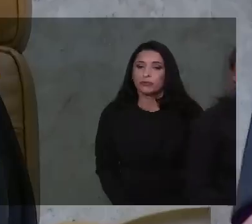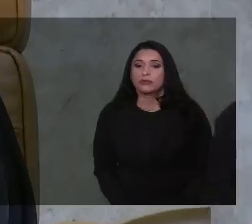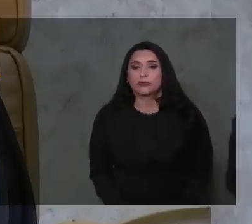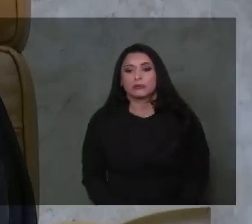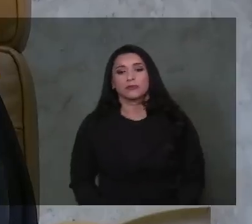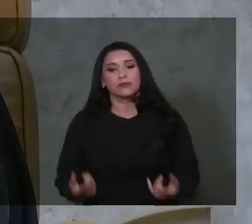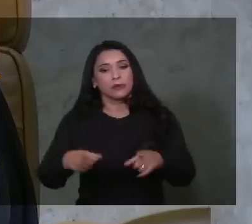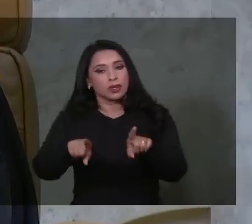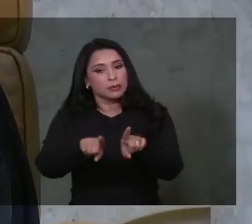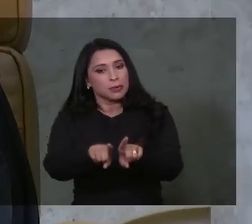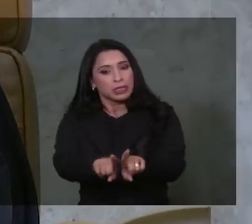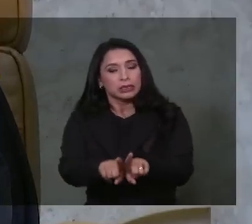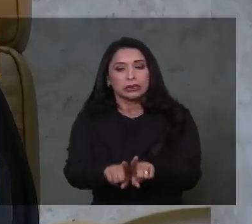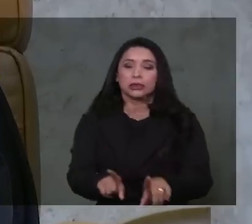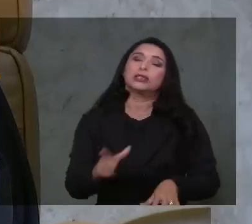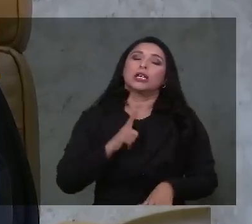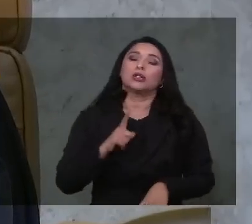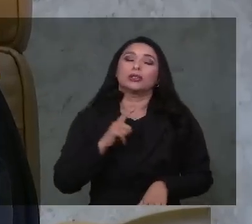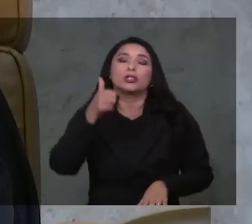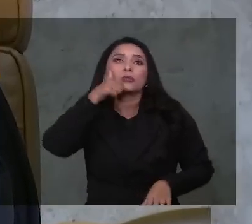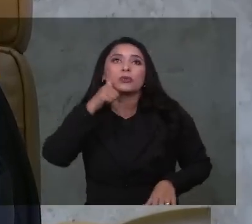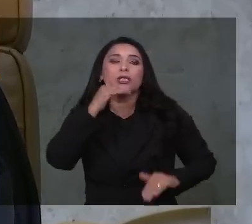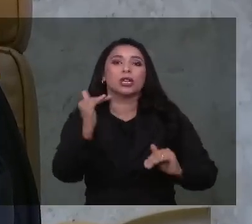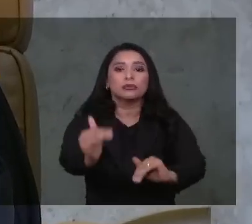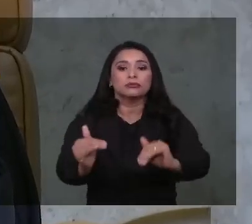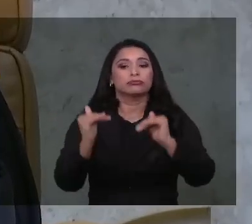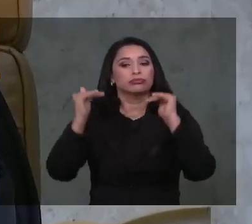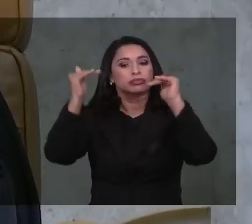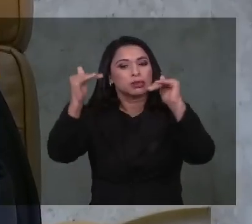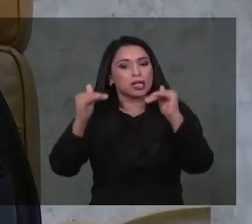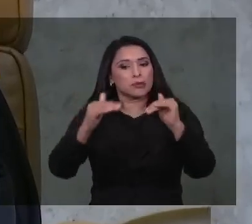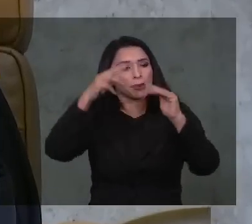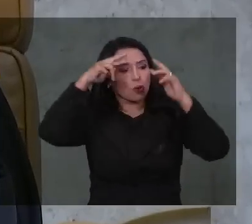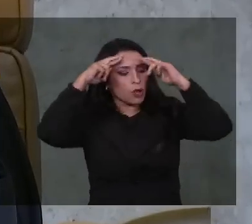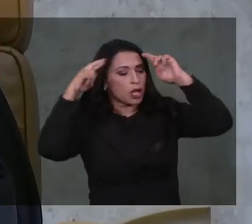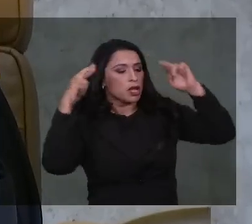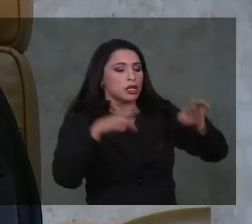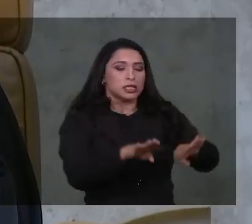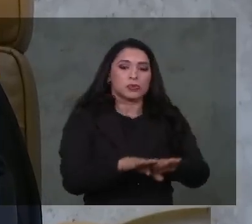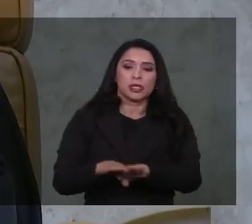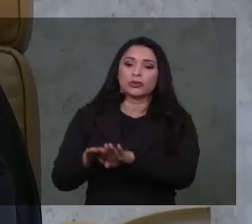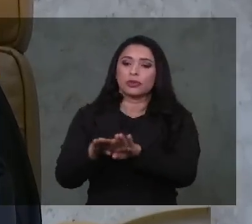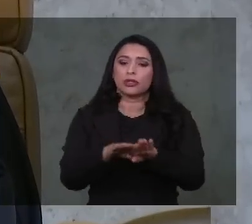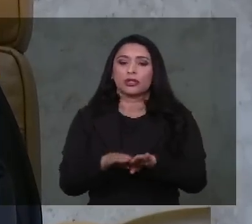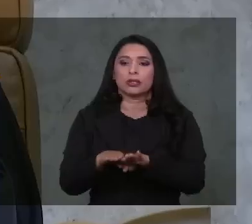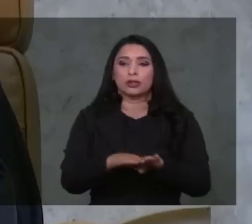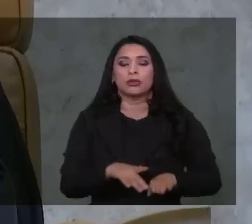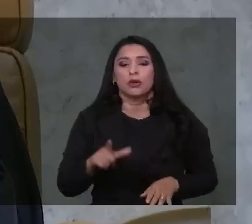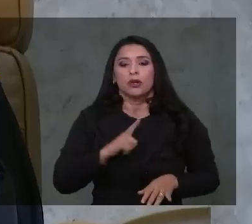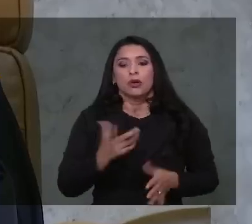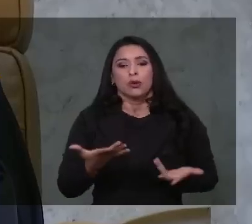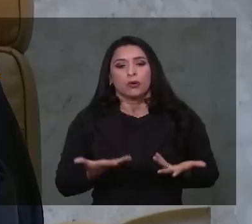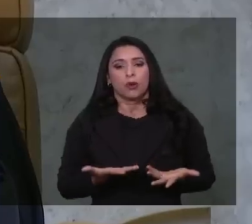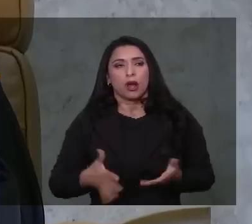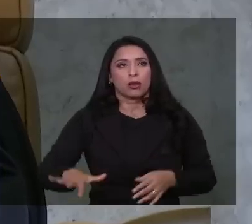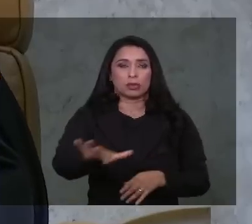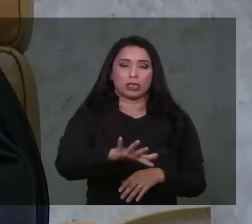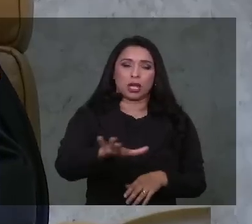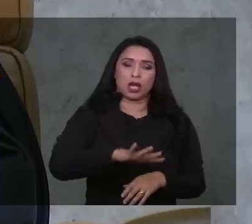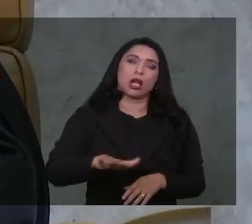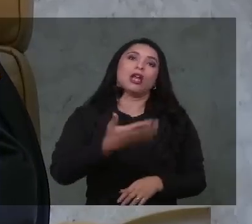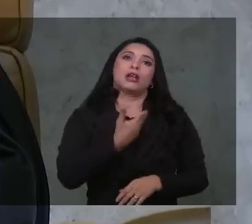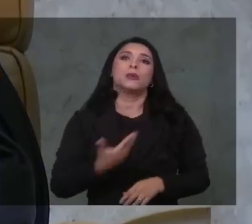das mulheres na luta envolvente por igual respeito e consideração no espaço público e no espaço